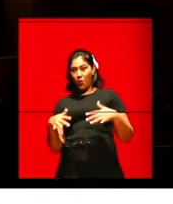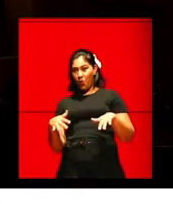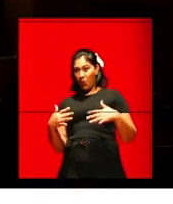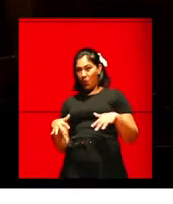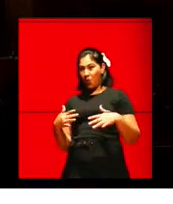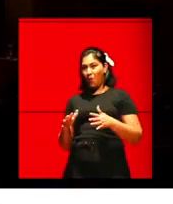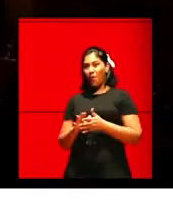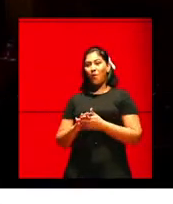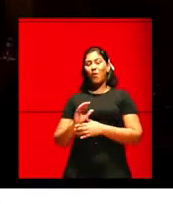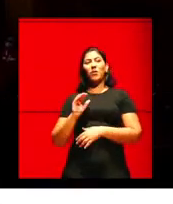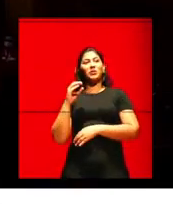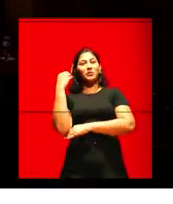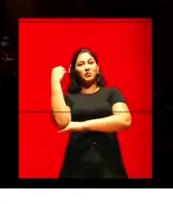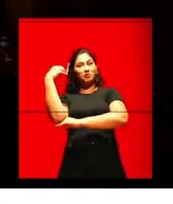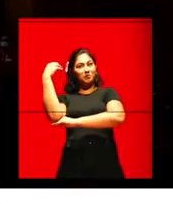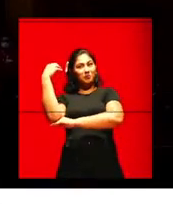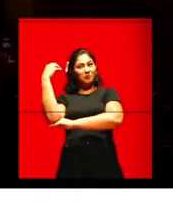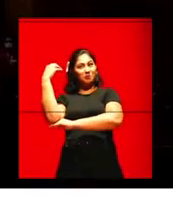Beleza, cadê o Castelo?